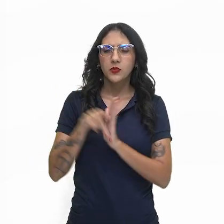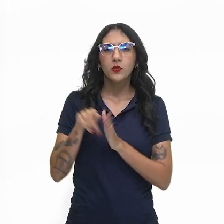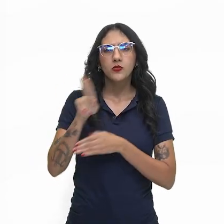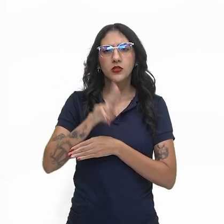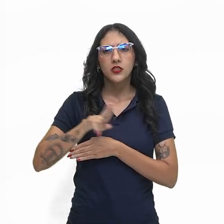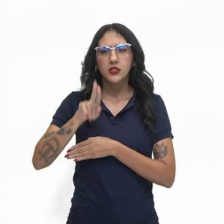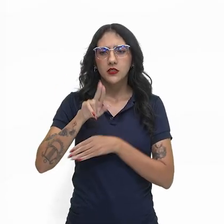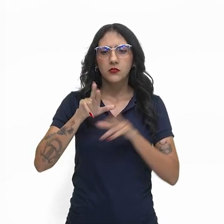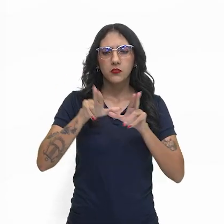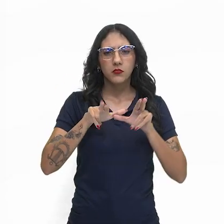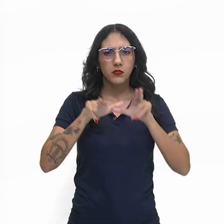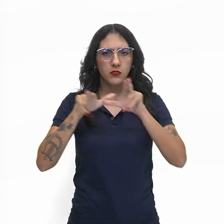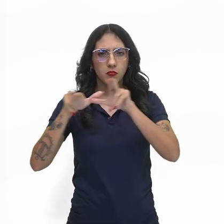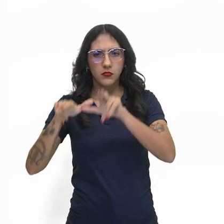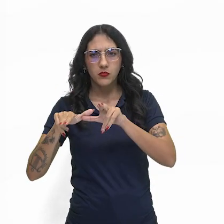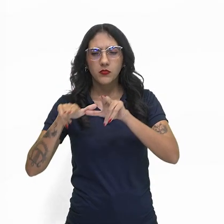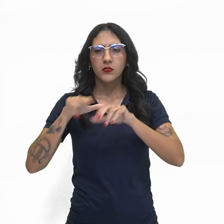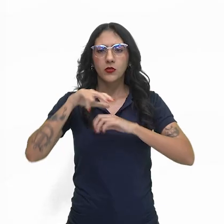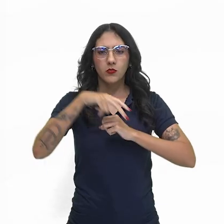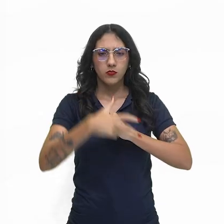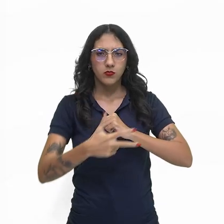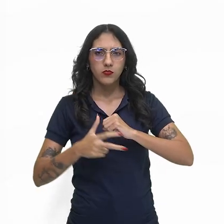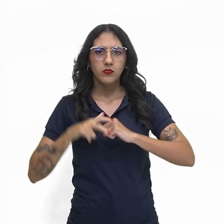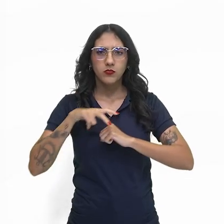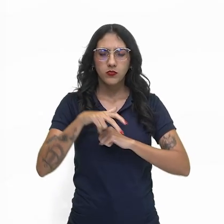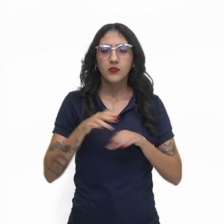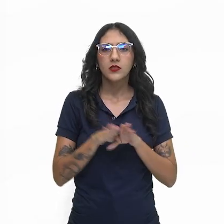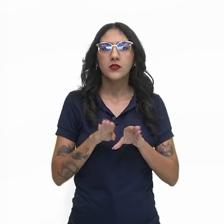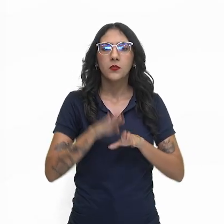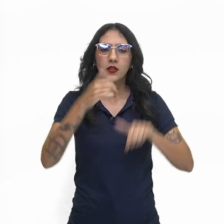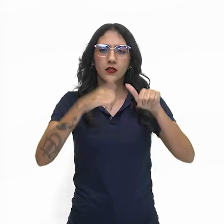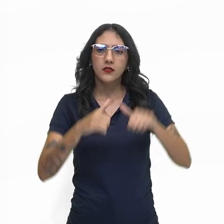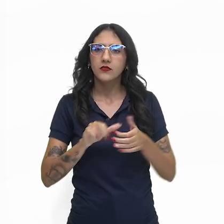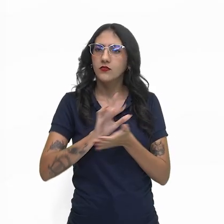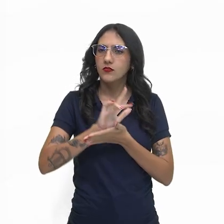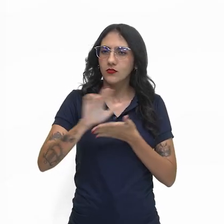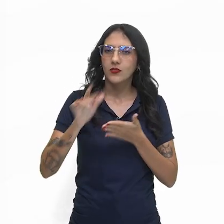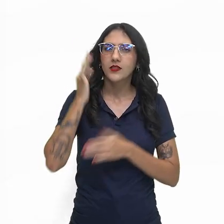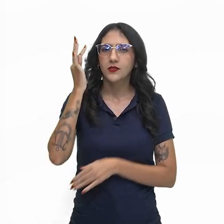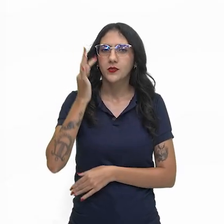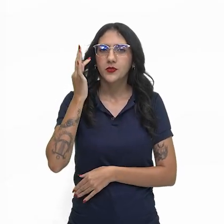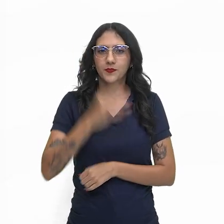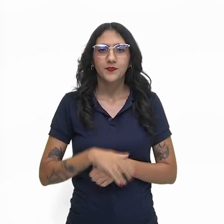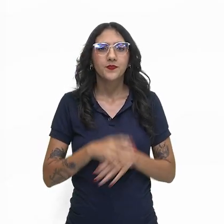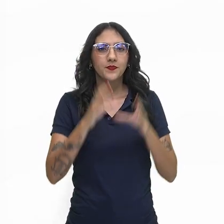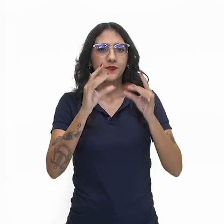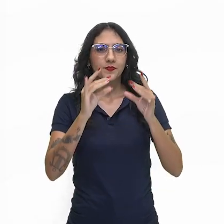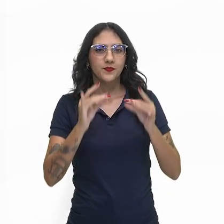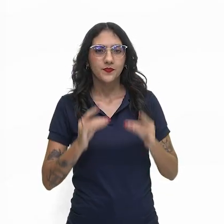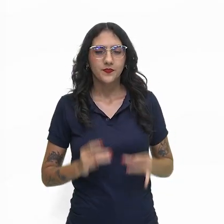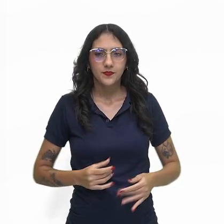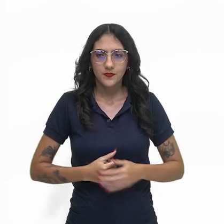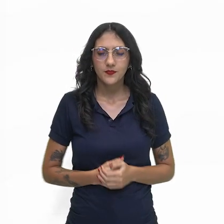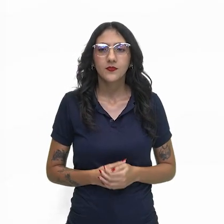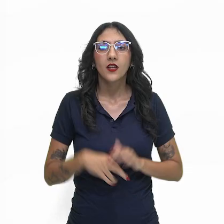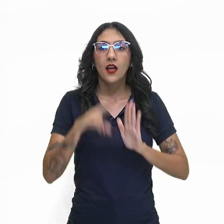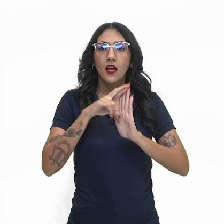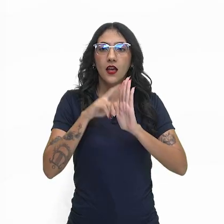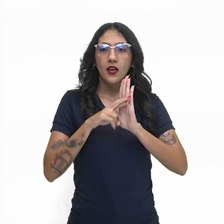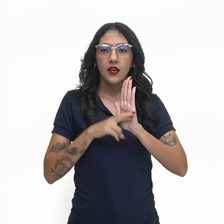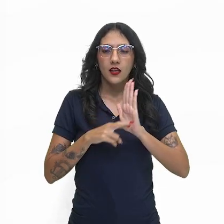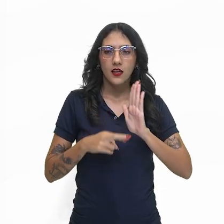por sensoriamento remoto, elaboração de diferentes teorias, detalhamento, regras